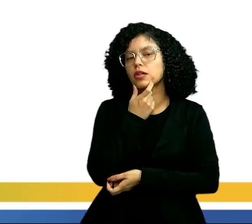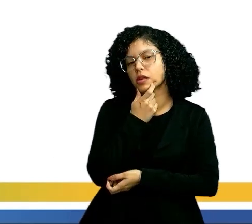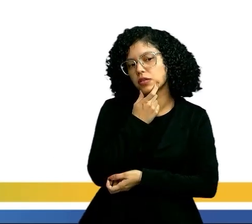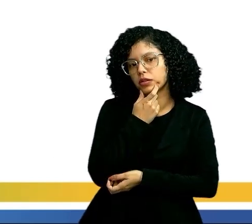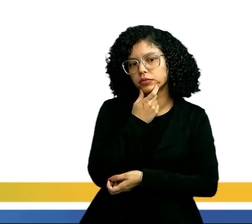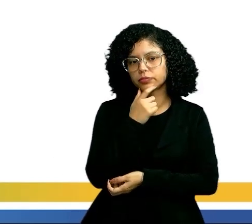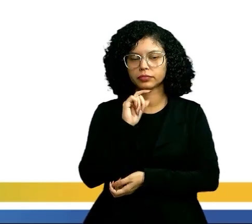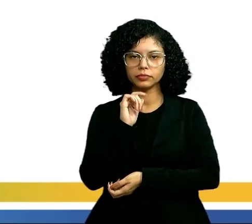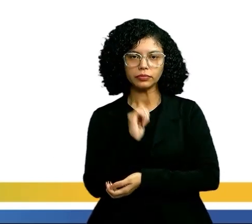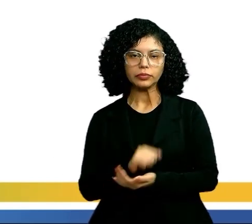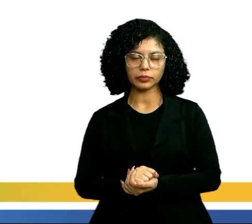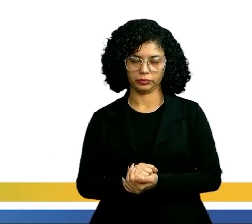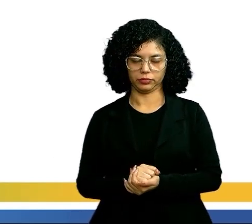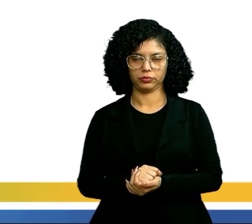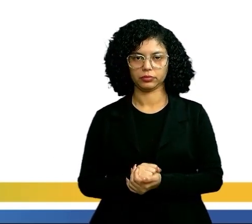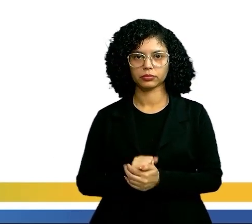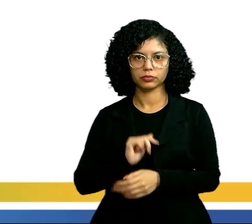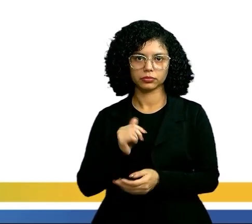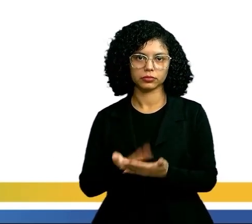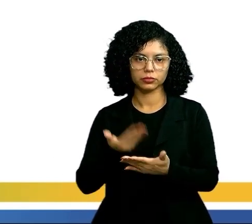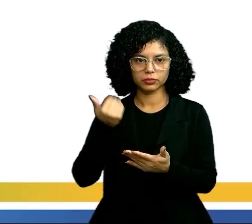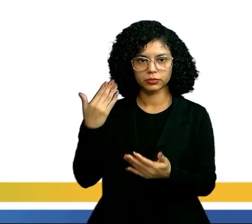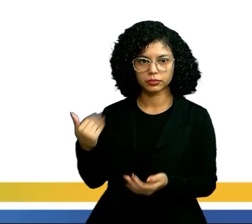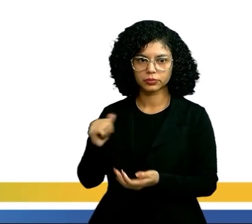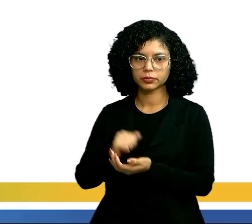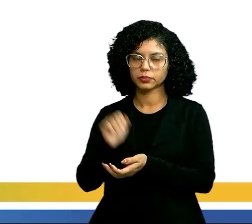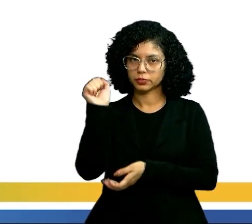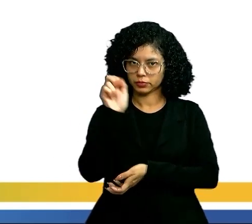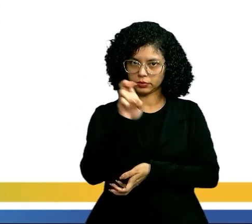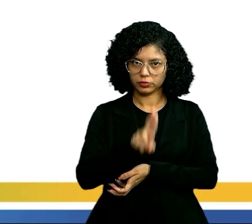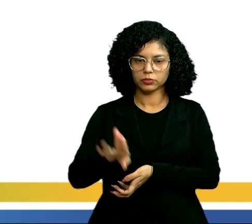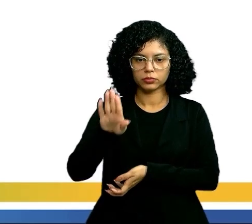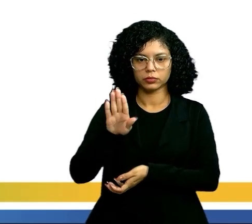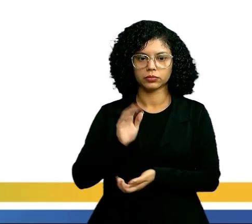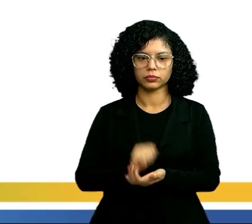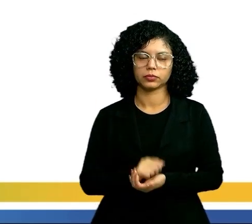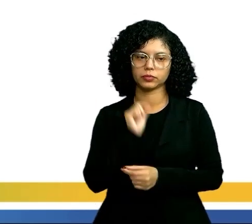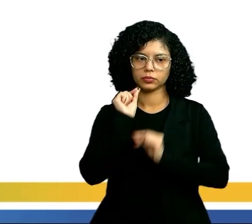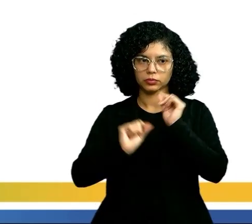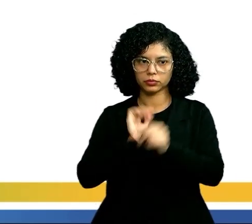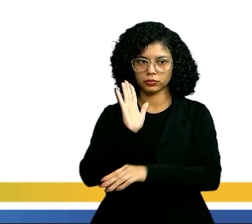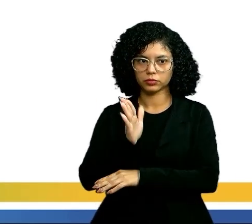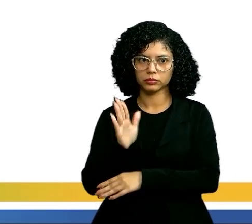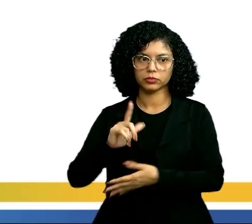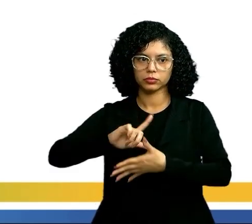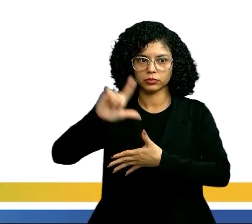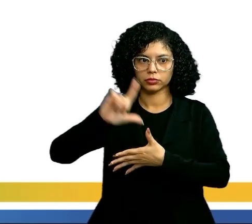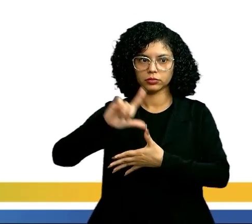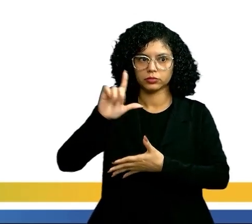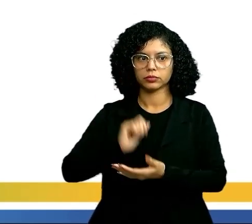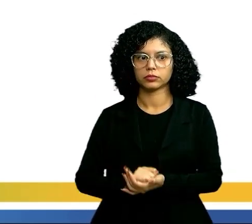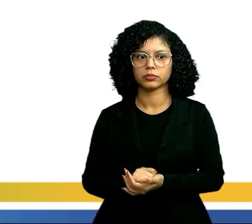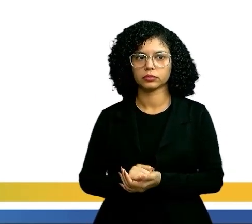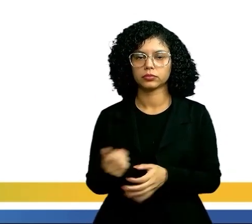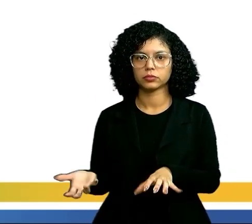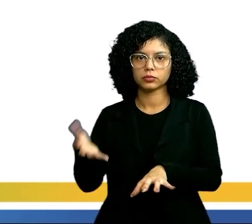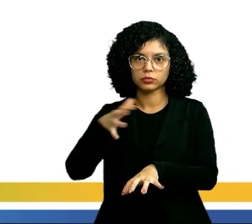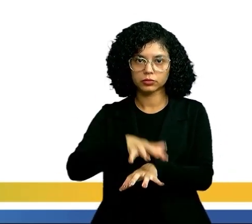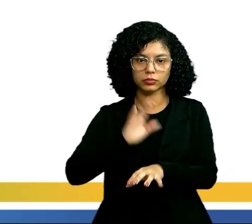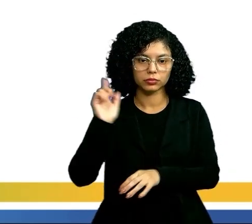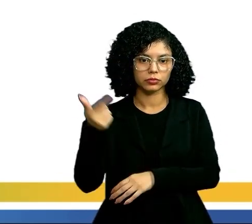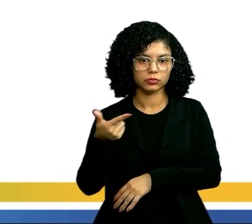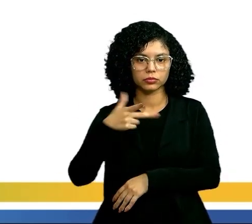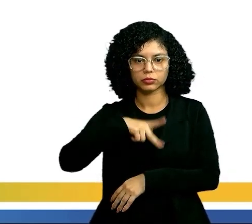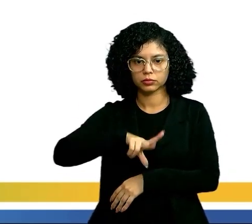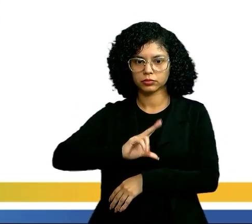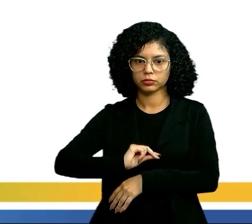e irlandeses, né? Os povos anglo-saxões ali da Europa, tá? No caso da nossa América Latina, colonizada por